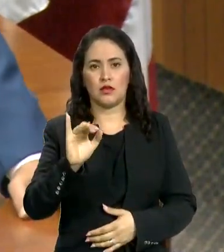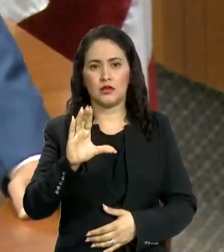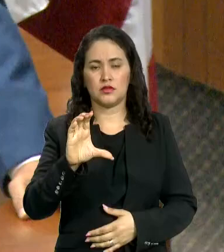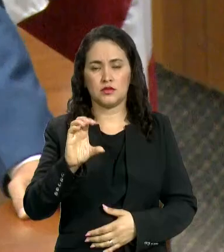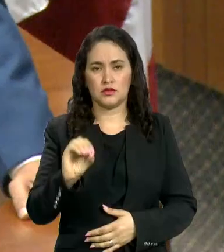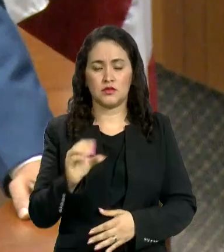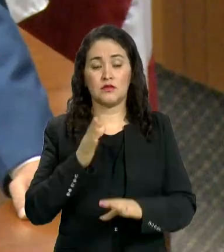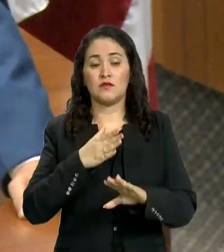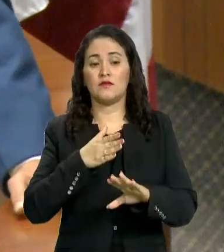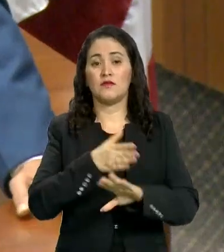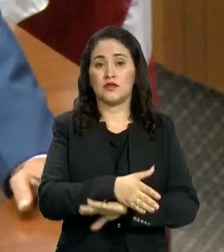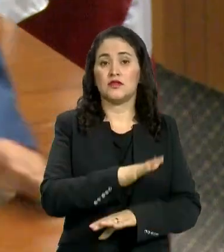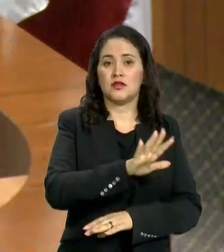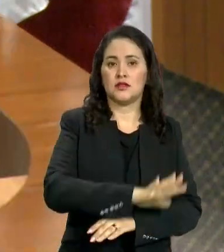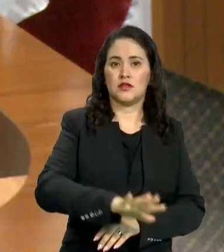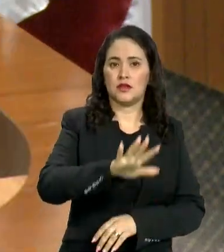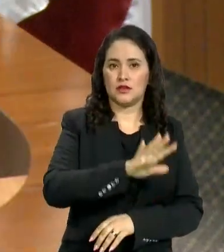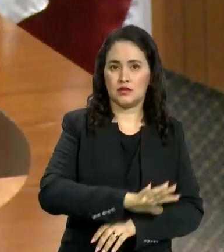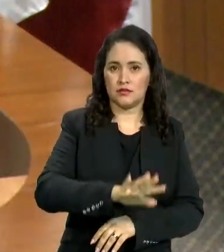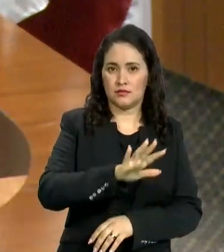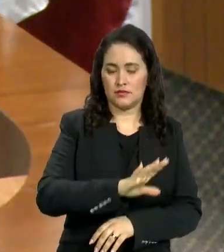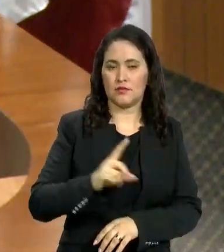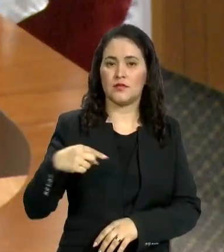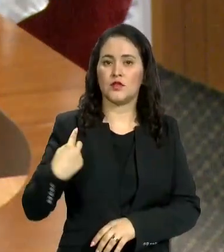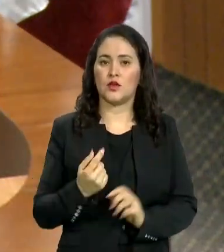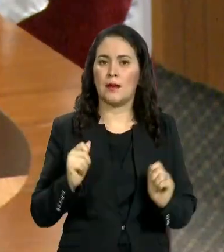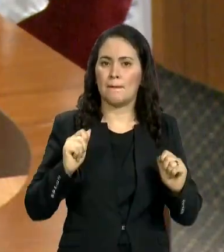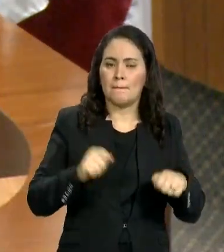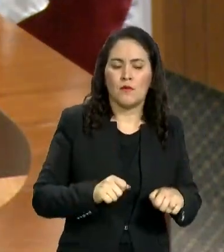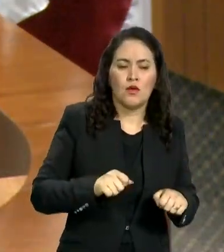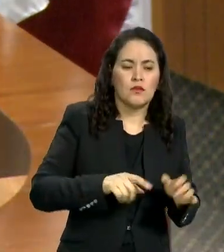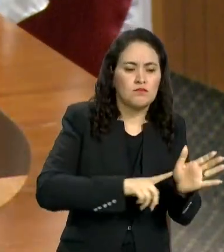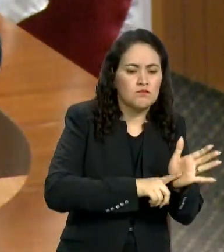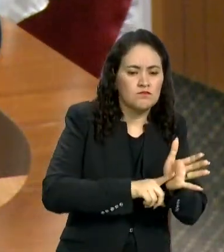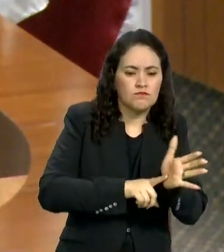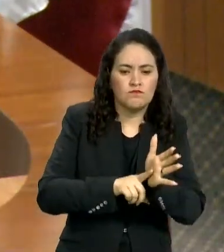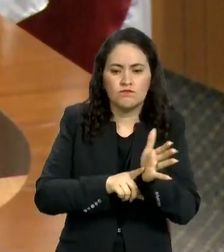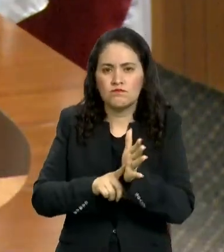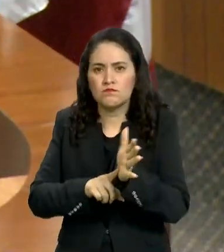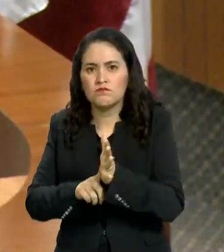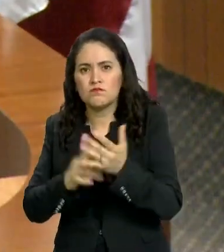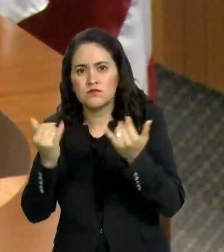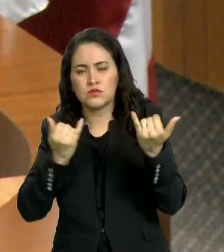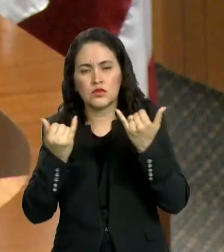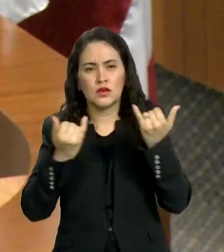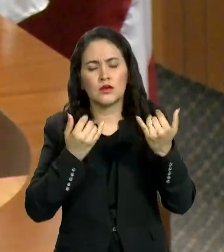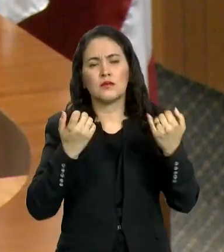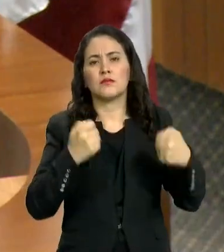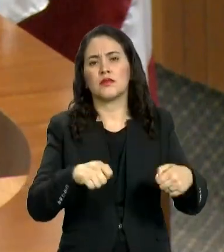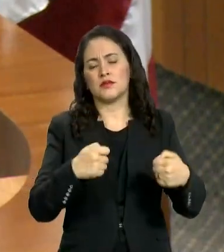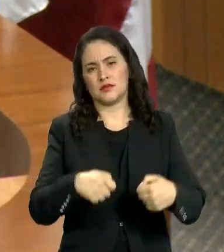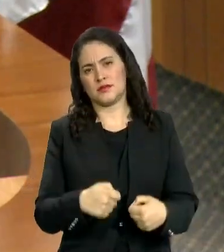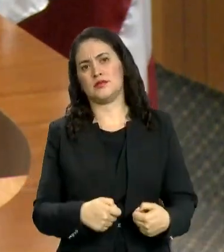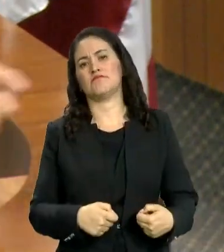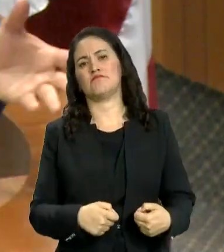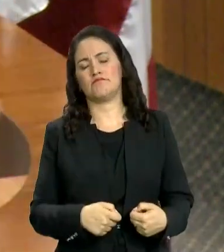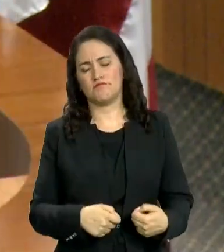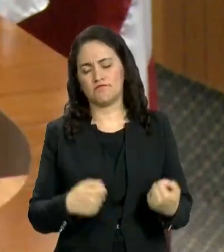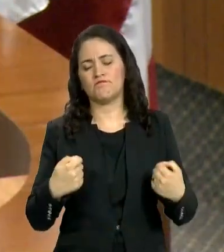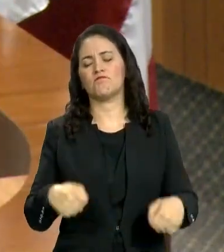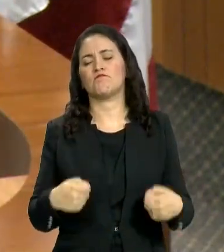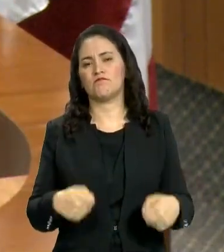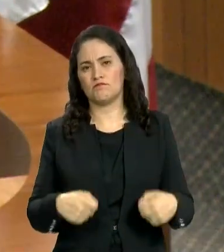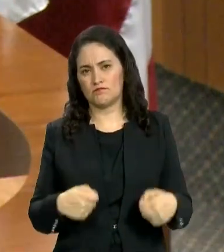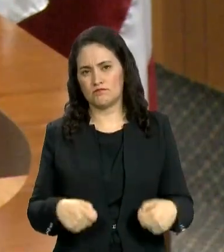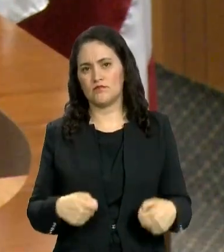determinação do governador e a gente poder assim fazer essa investigação que precisa ser feita precisa ser feita como disse